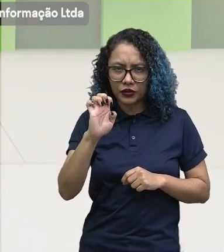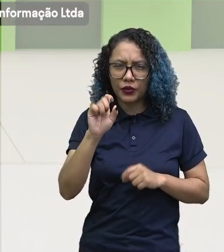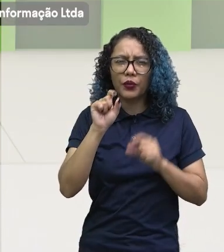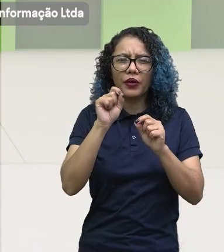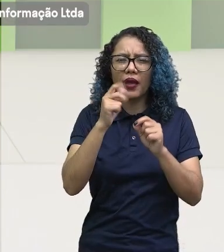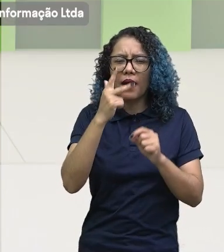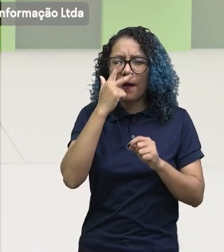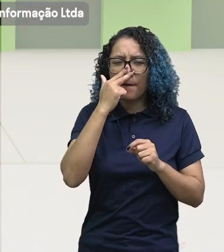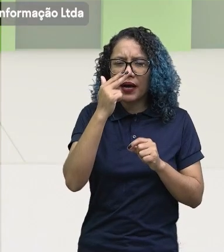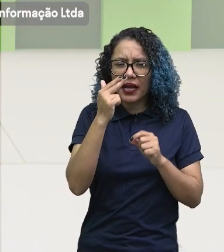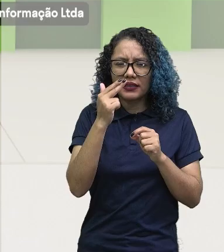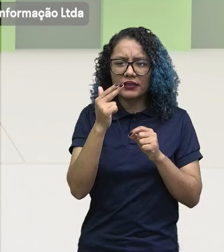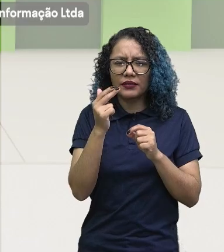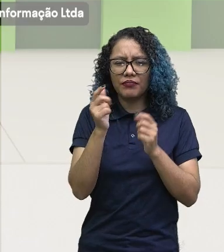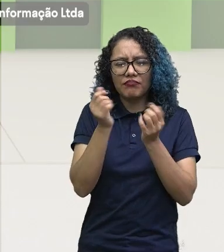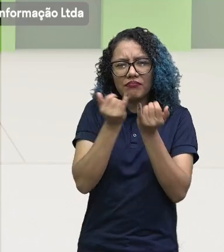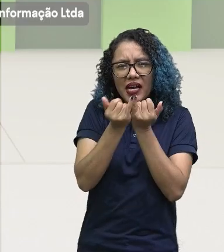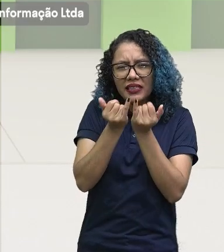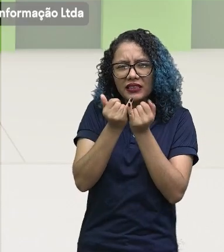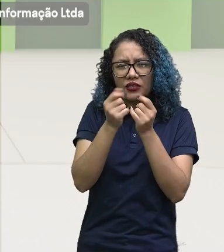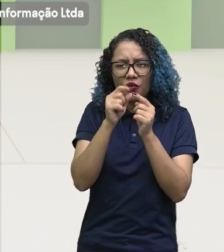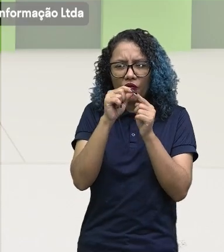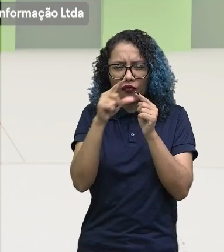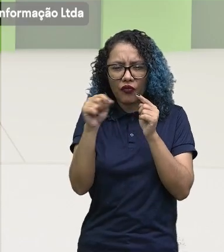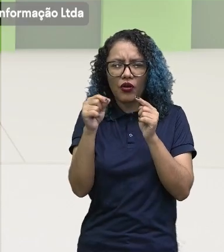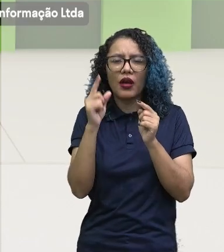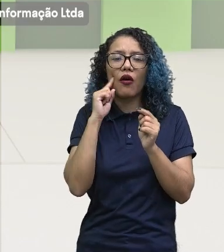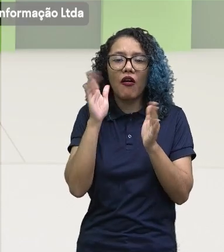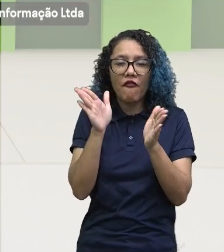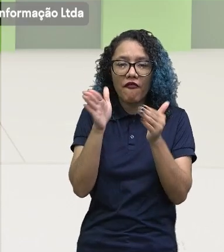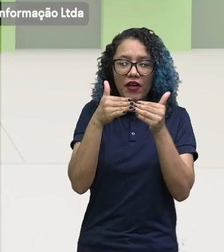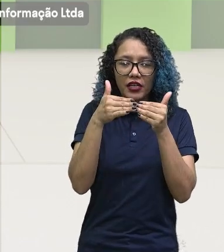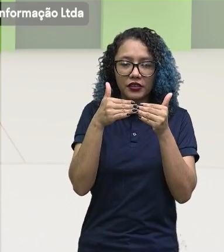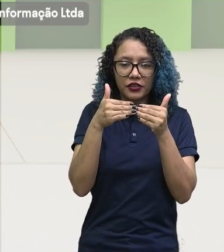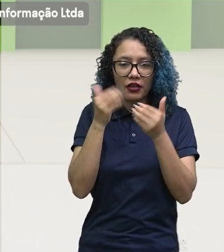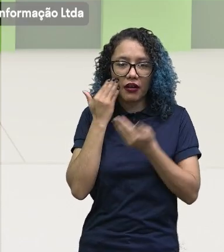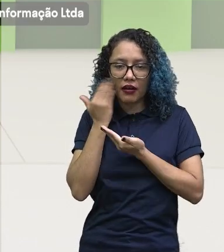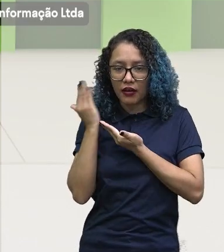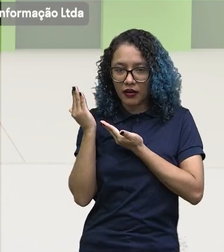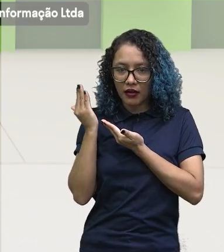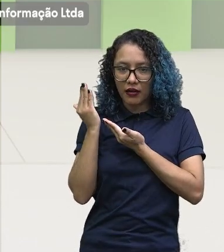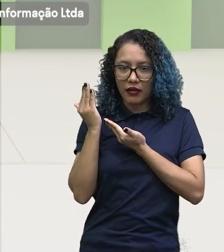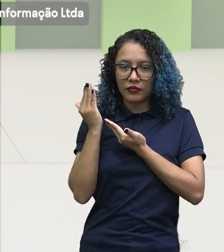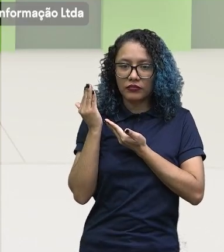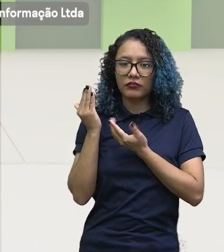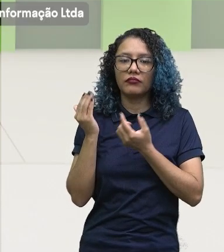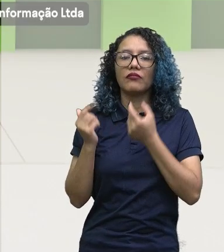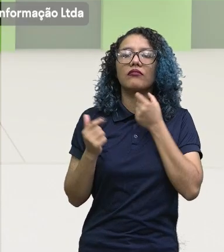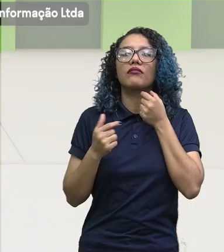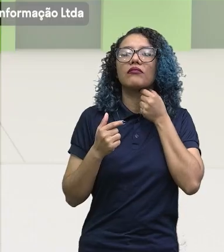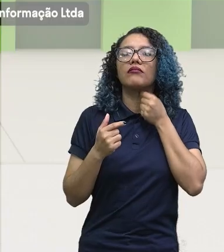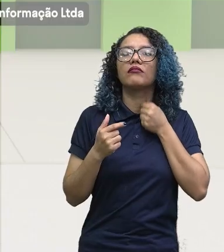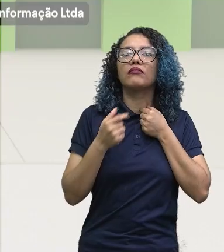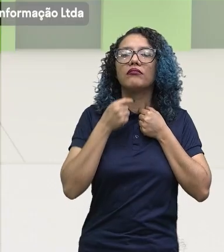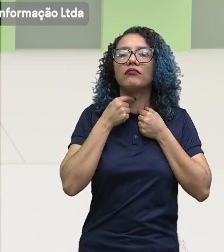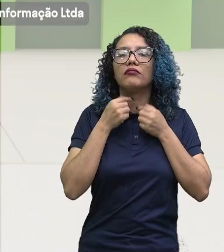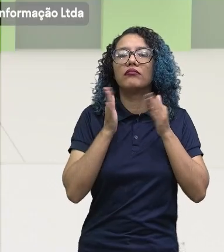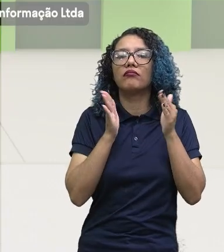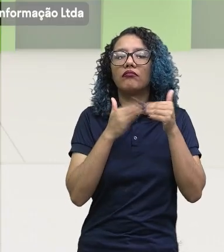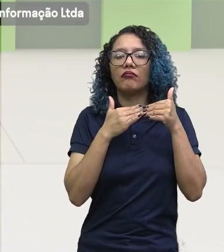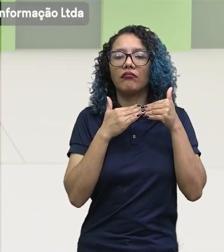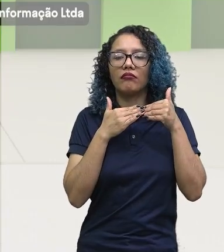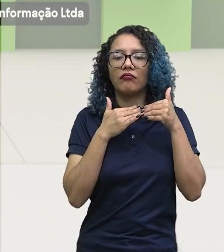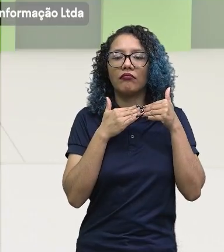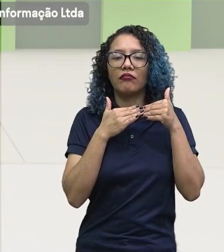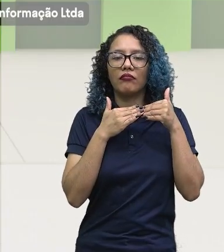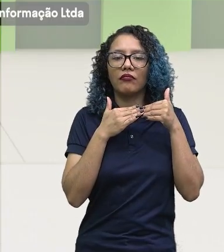uma folha, né? Tem uma estrutura ali de folha e ela vai tampar, olha aí, ó, observa que ela tampou aquela passagem da traqueia para que esse